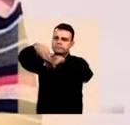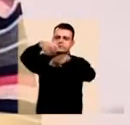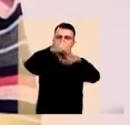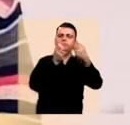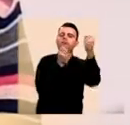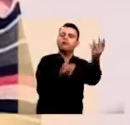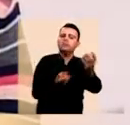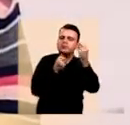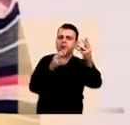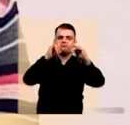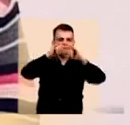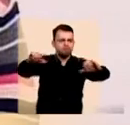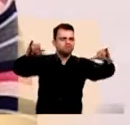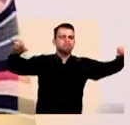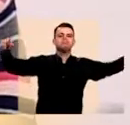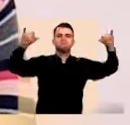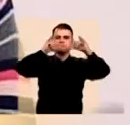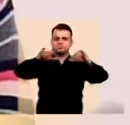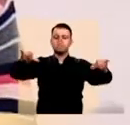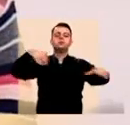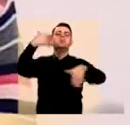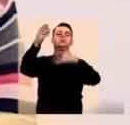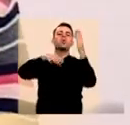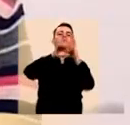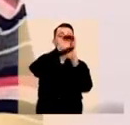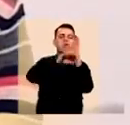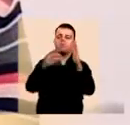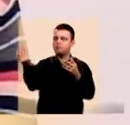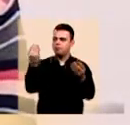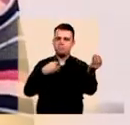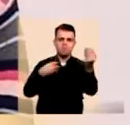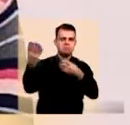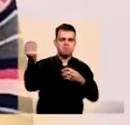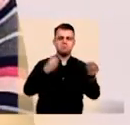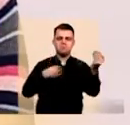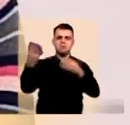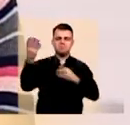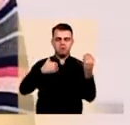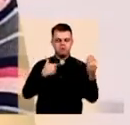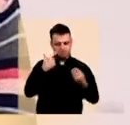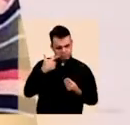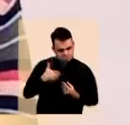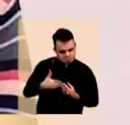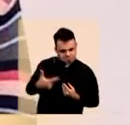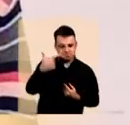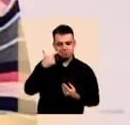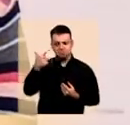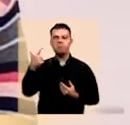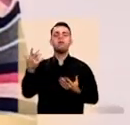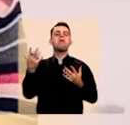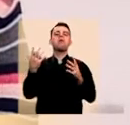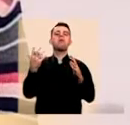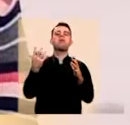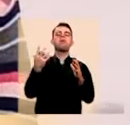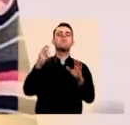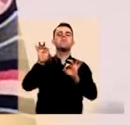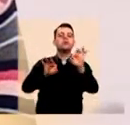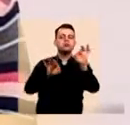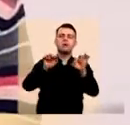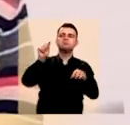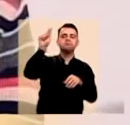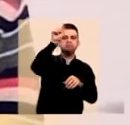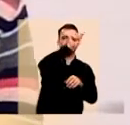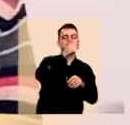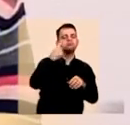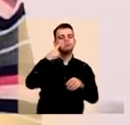e recebe os currículos e os projetos dos contadores. Sim. Mas aí